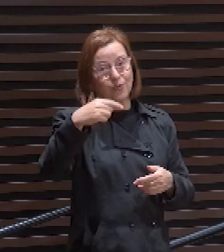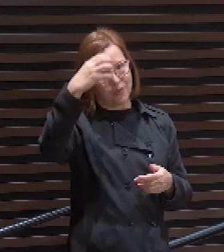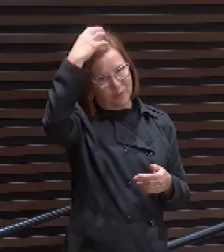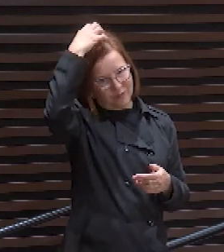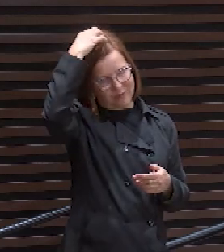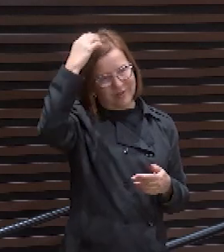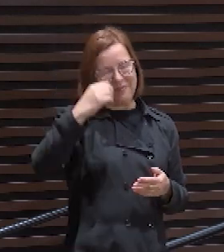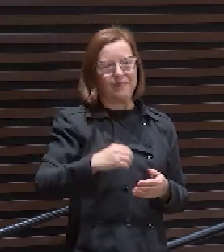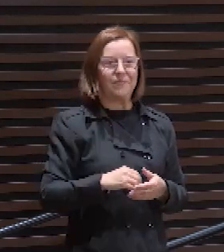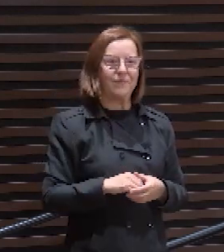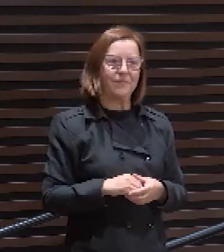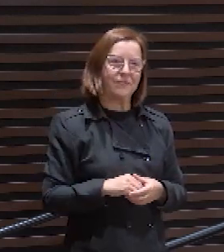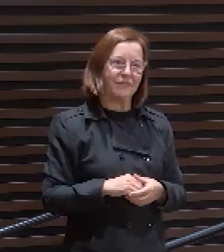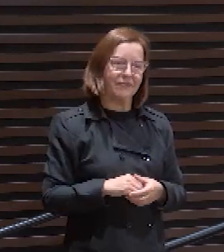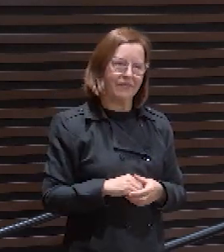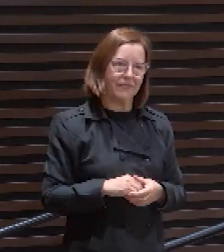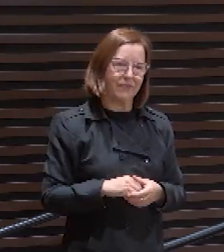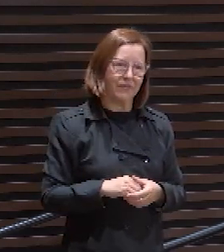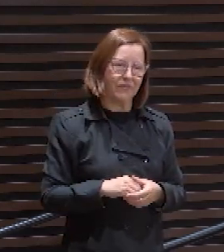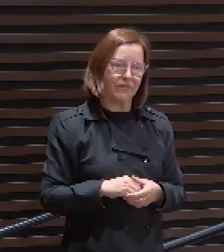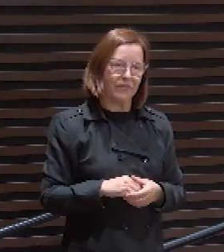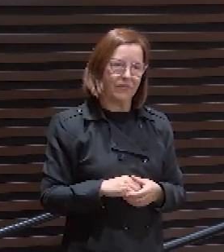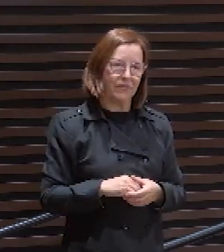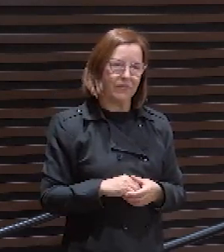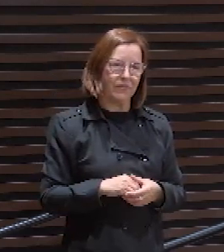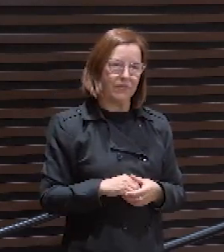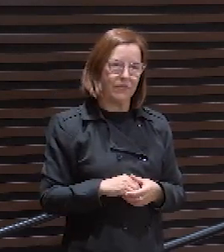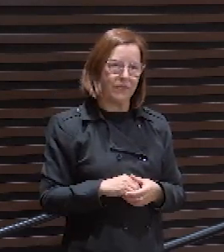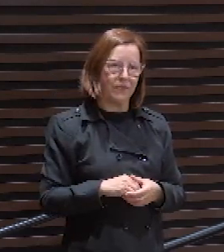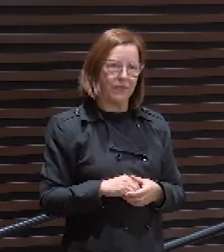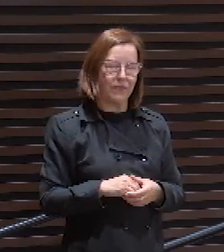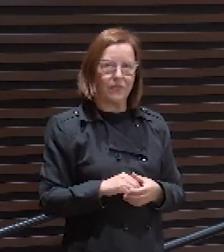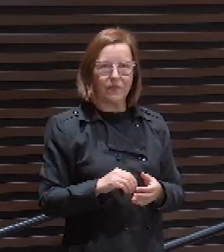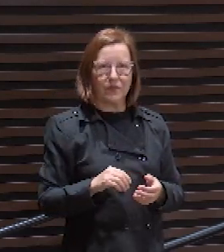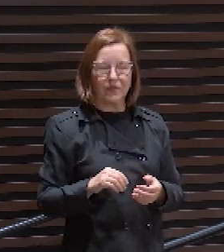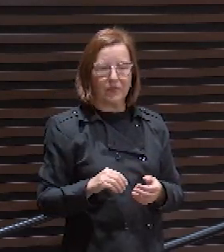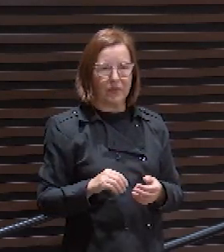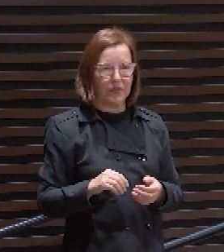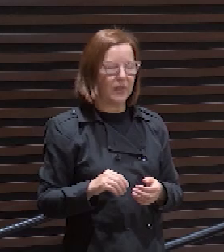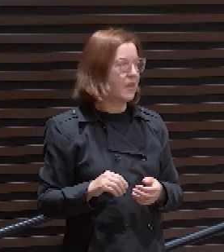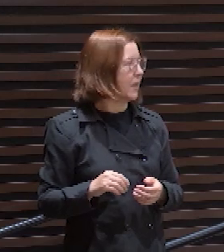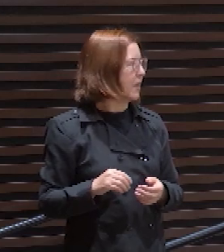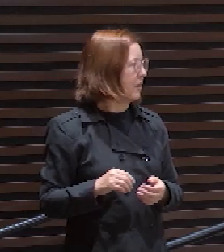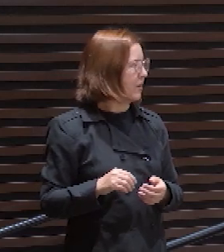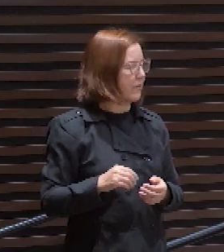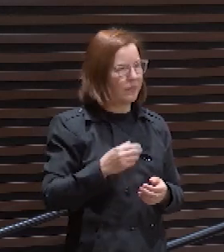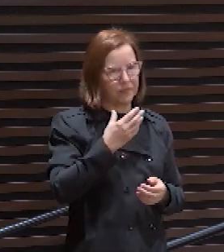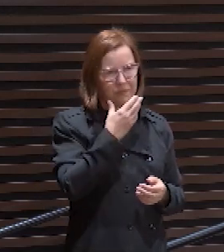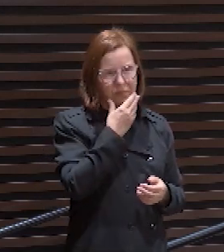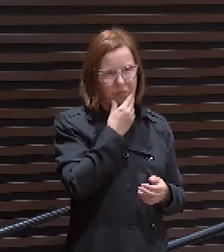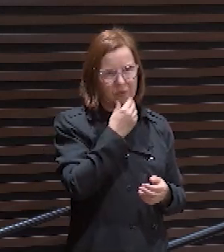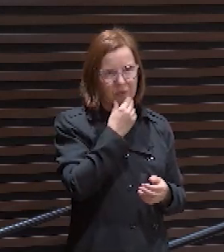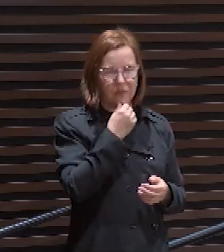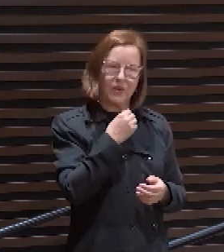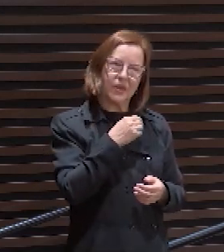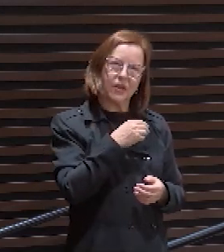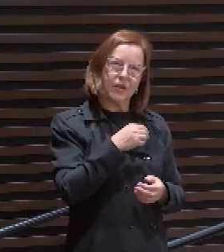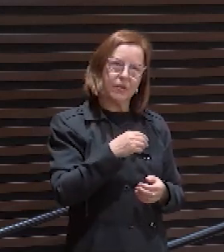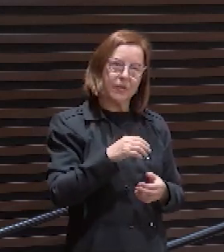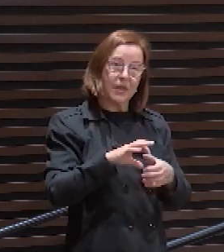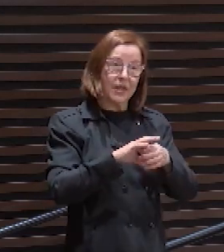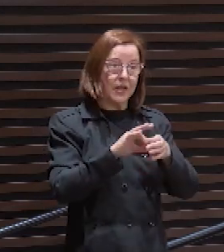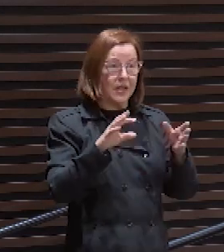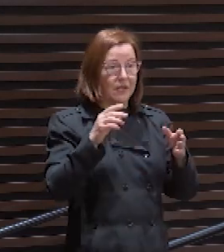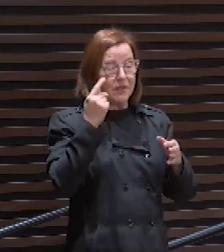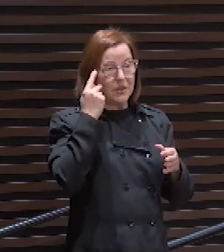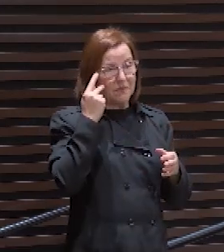anterior. Aquele homem era livre para agir, o construtor, ele poderia ou não construir aquela torre. Ele era livre para agir ou